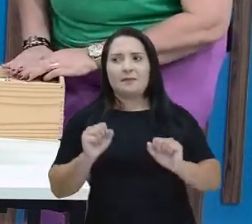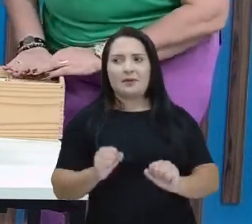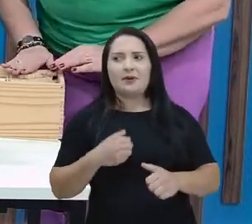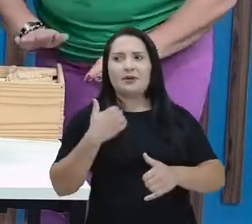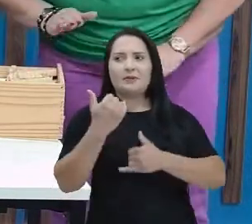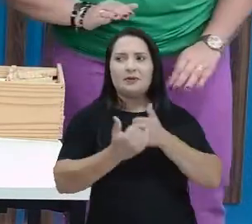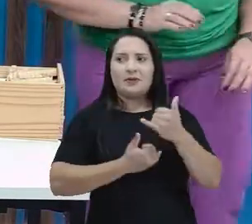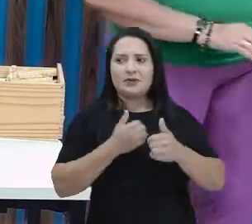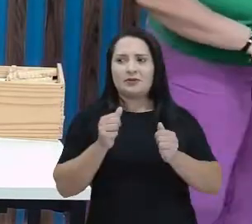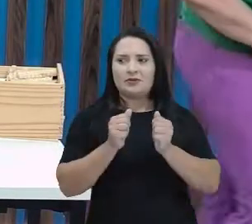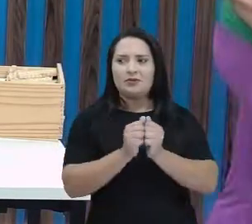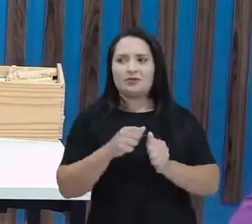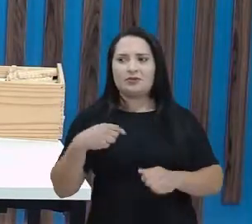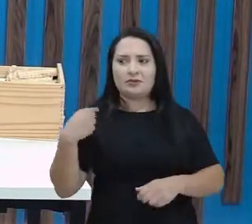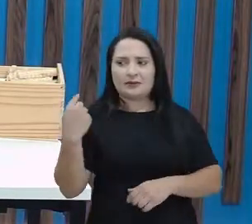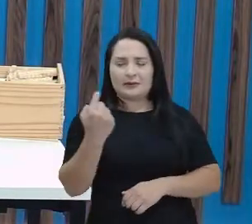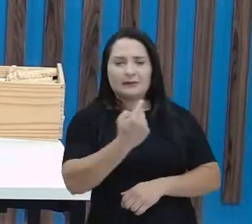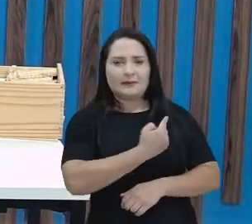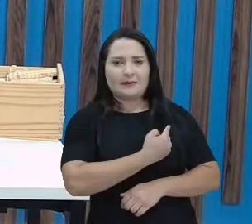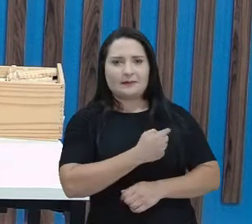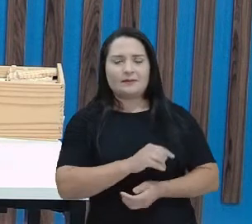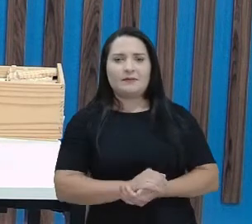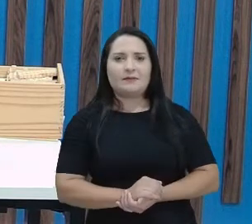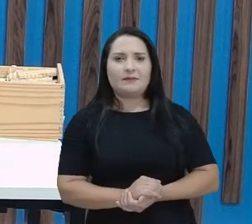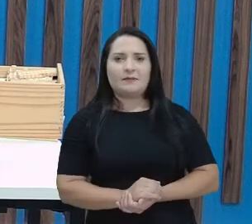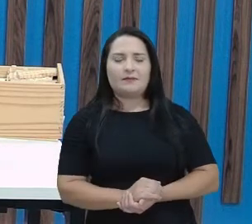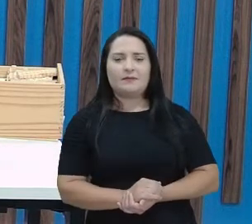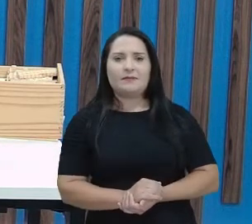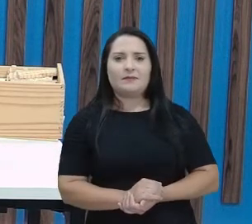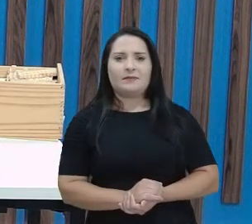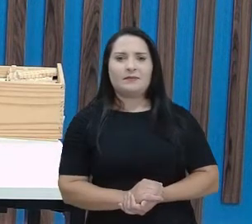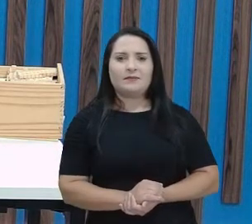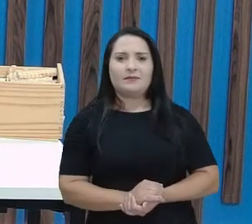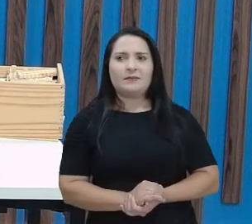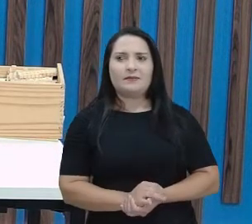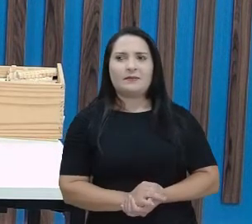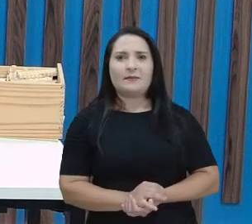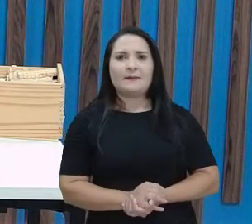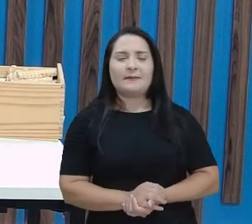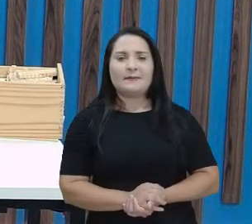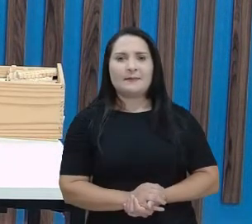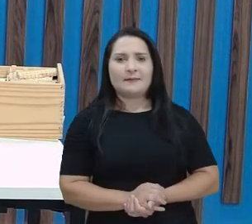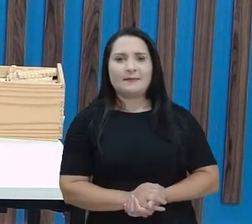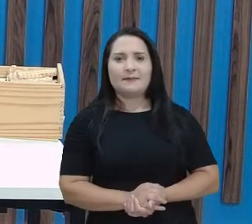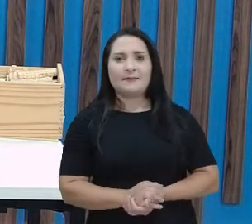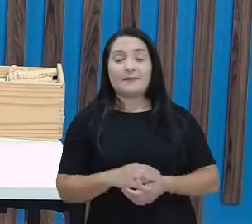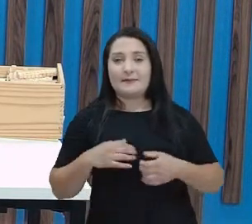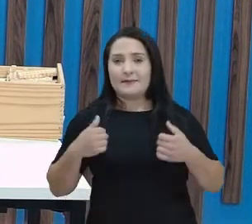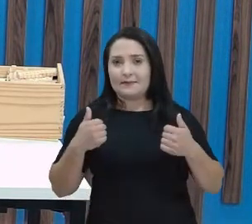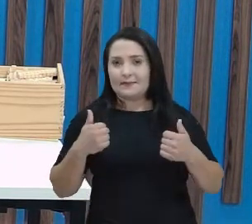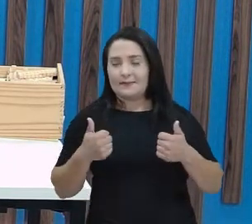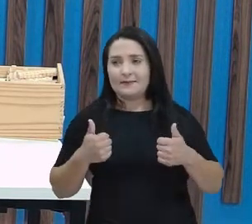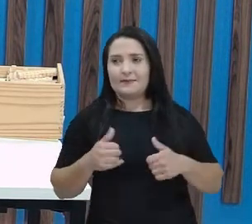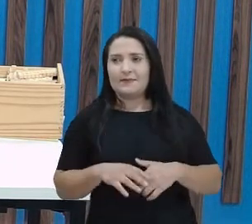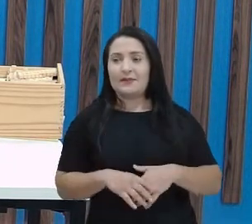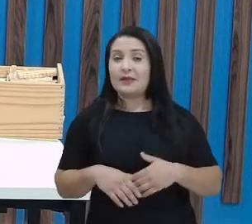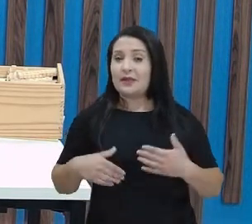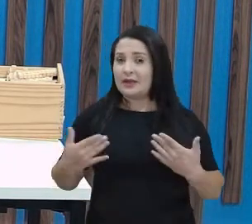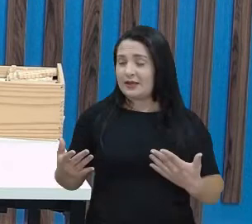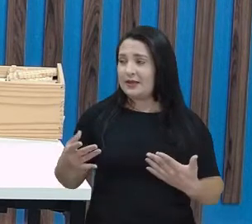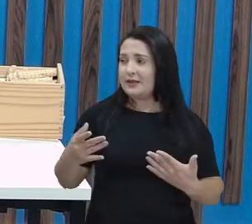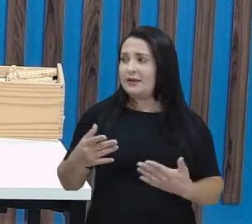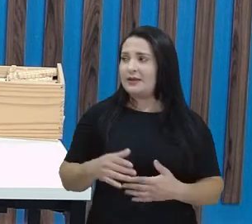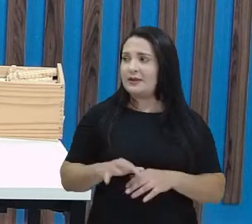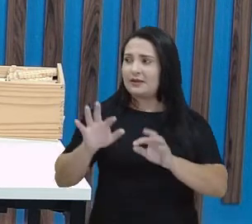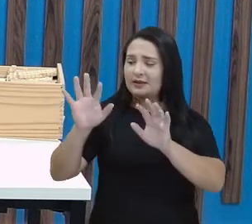Deixa pode deixar, pode deixar com a gente. Ela pode jogar com a gente também. Isso. Vamos lá. E aí, professora Iris, ela está